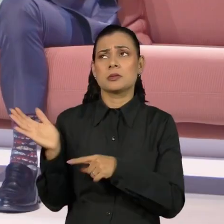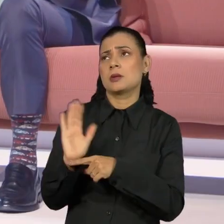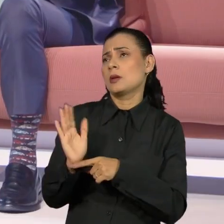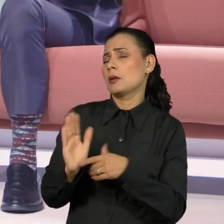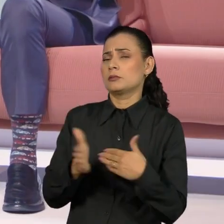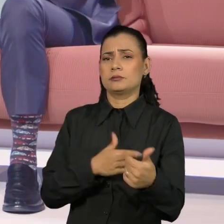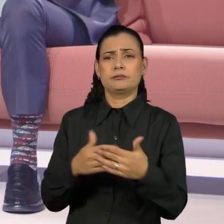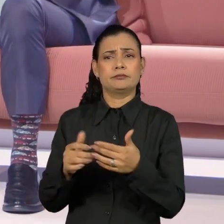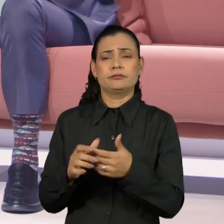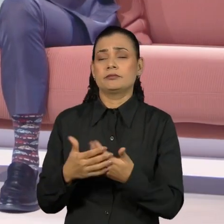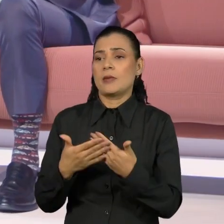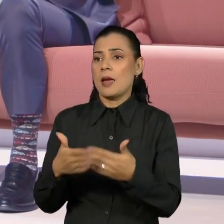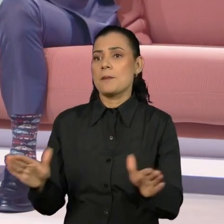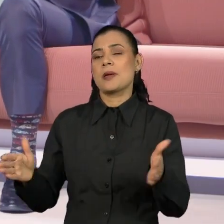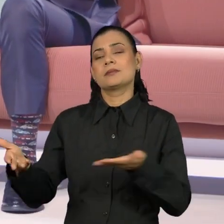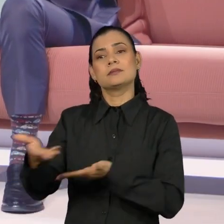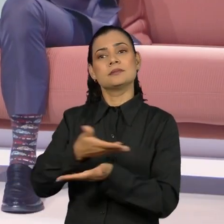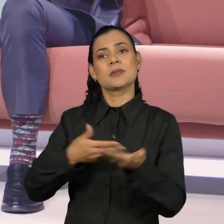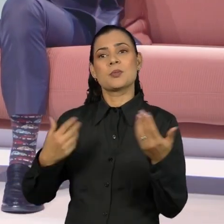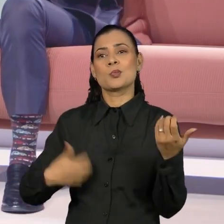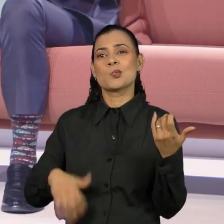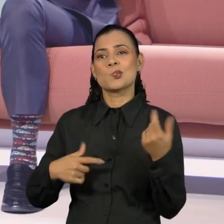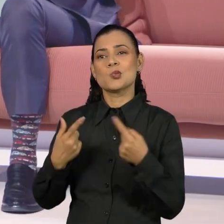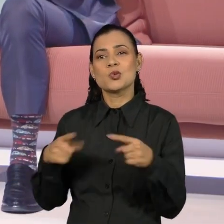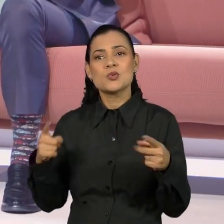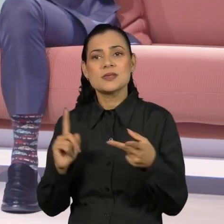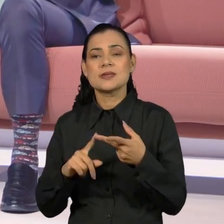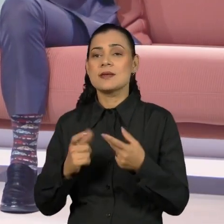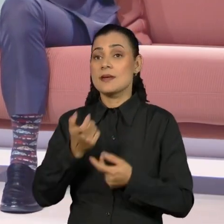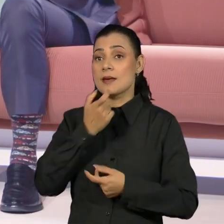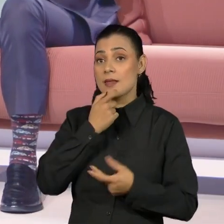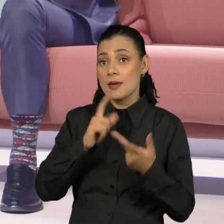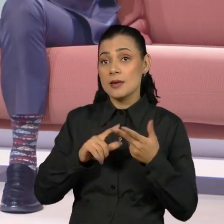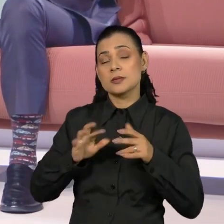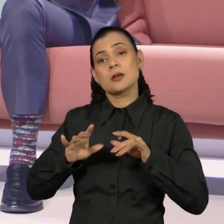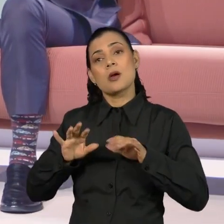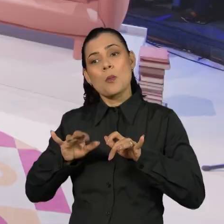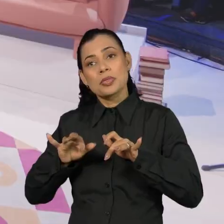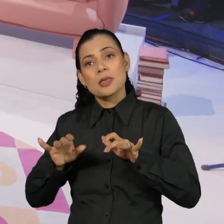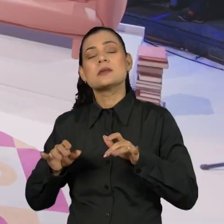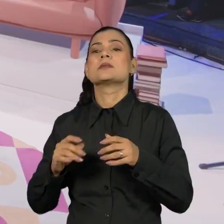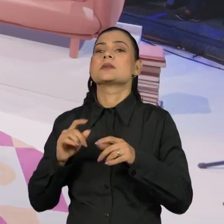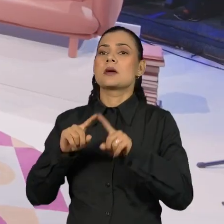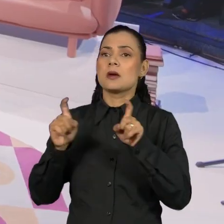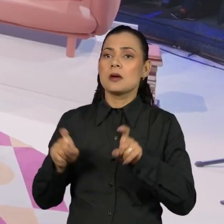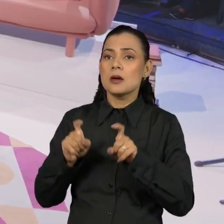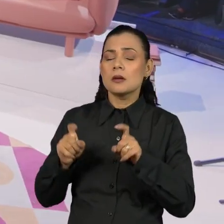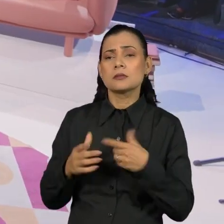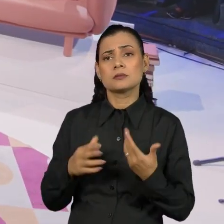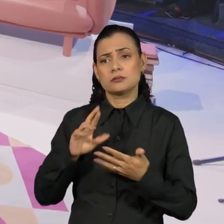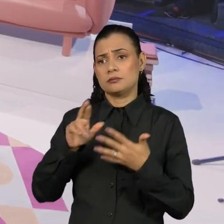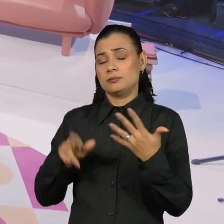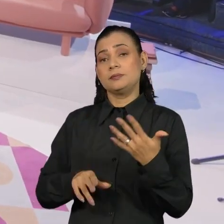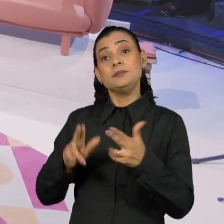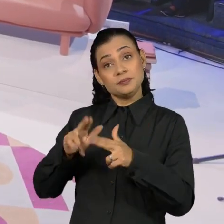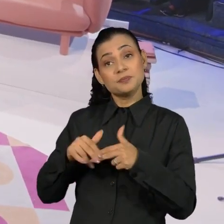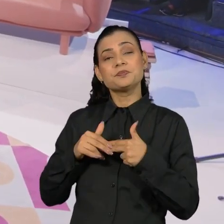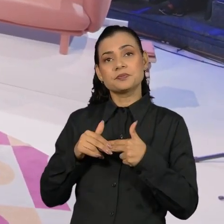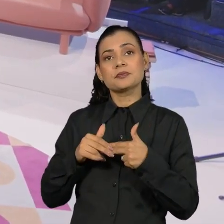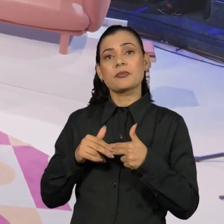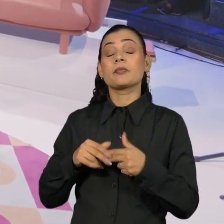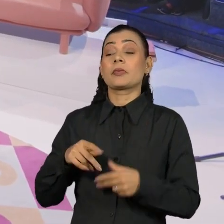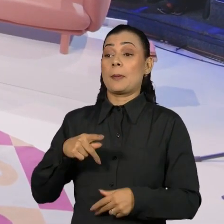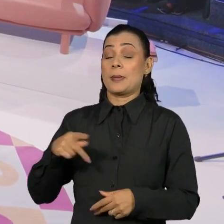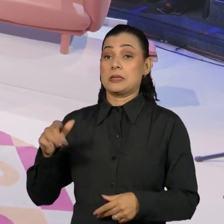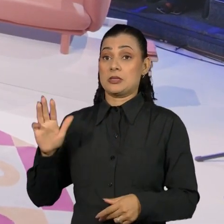cinema, música, aula de inglês, computação. Então, eu acho que esse... e o presidente